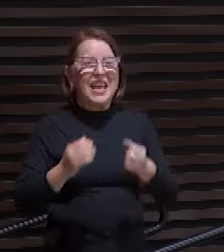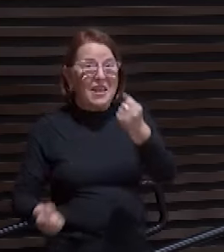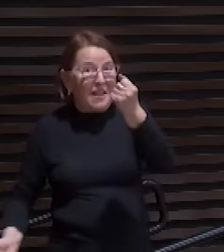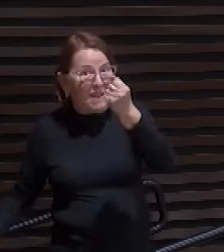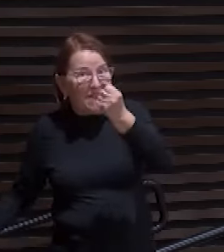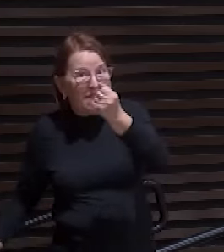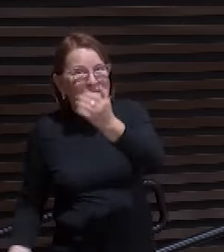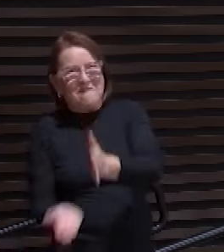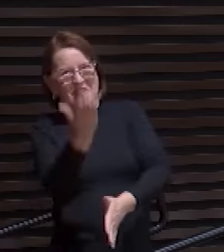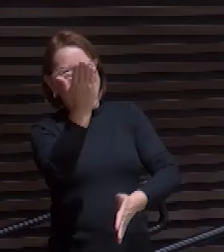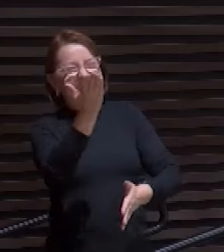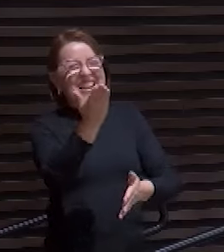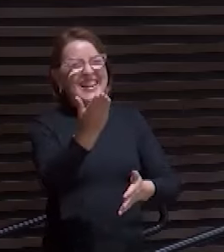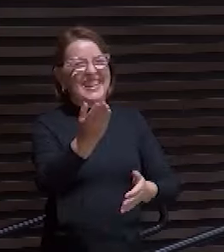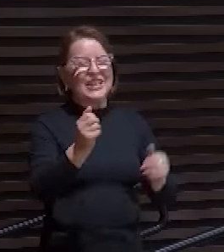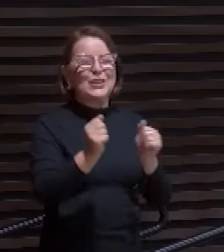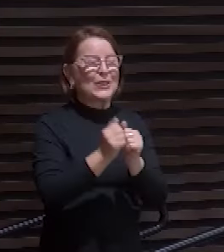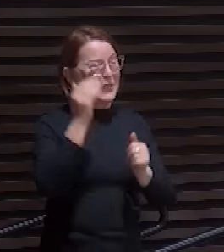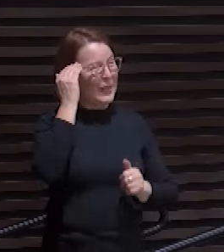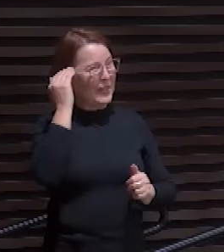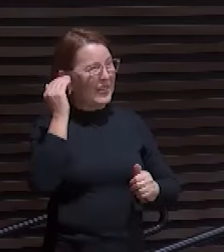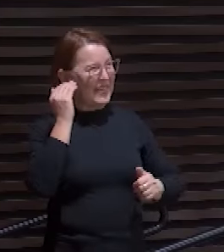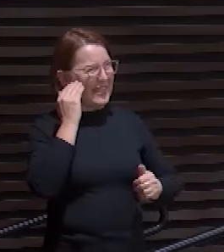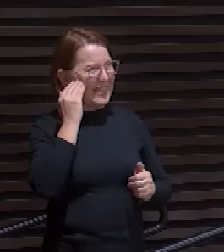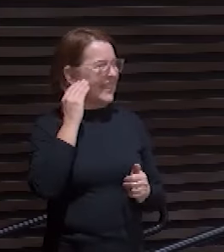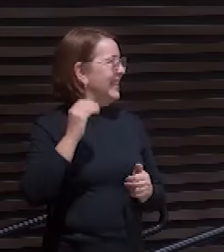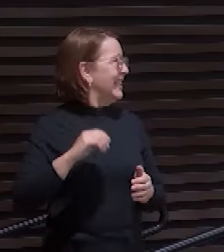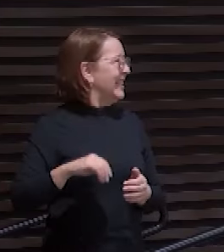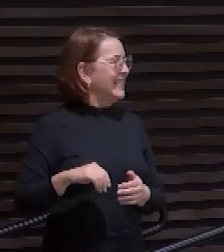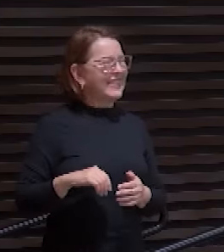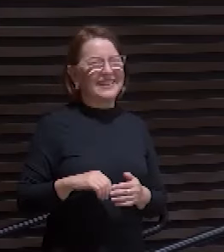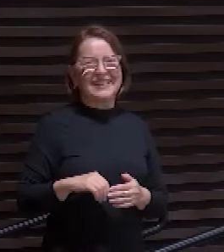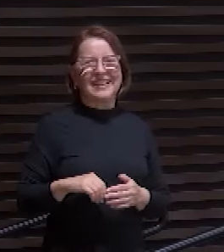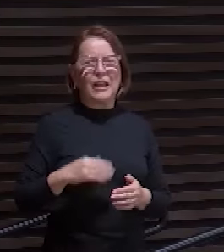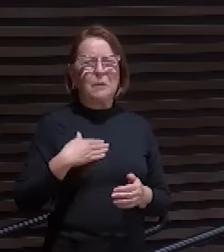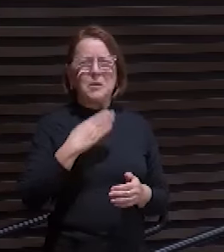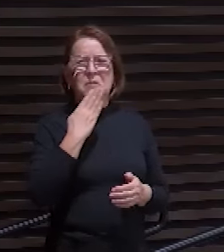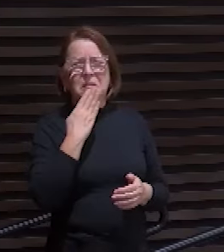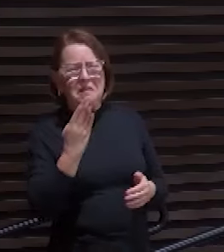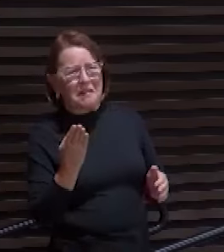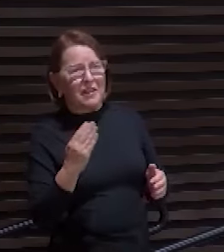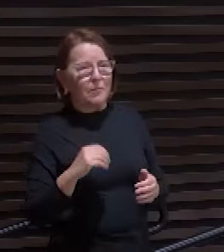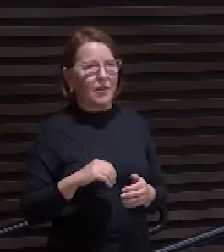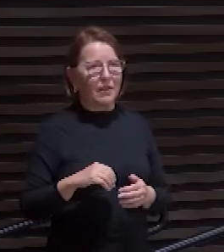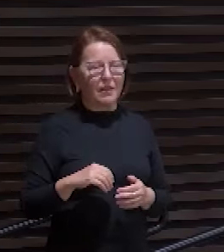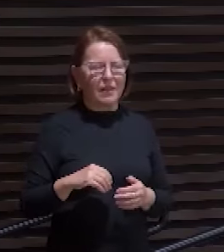ficaram brigando, quero o pastor no meu time, e o outro não, quero no meu time. E eu falei, gente, se for para